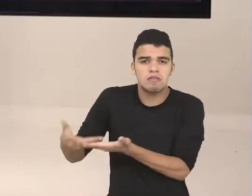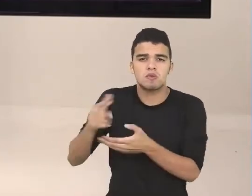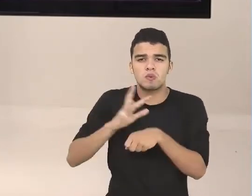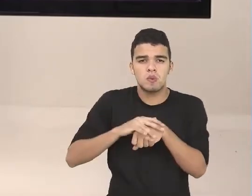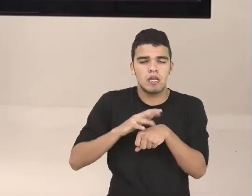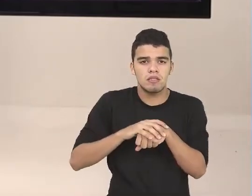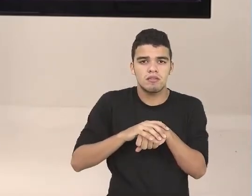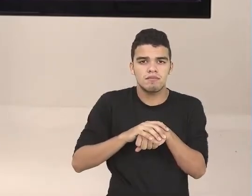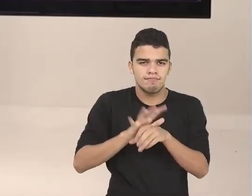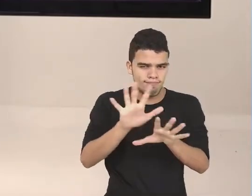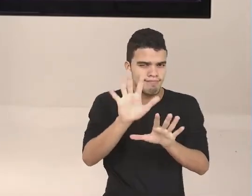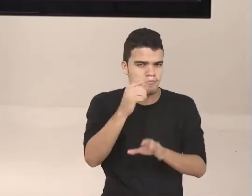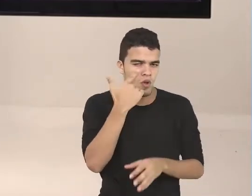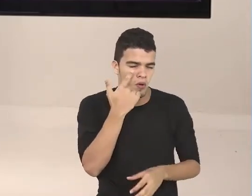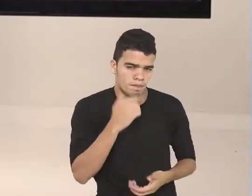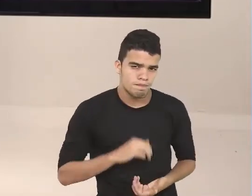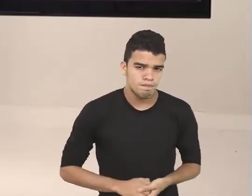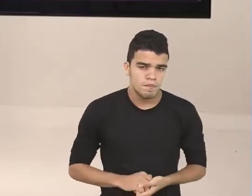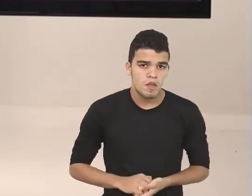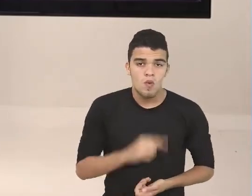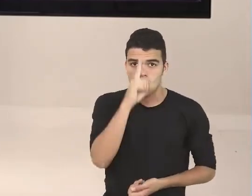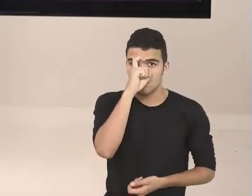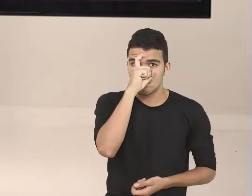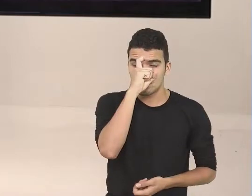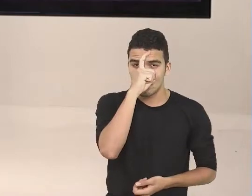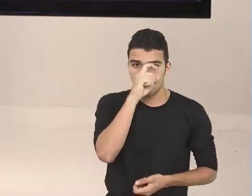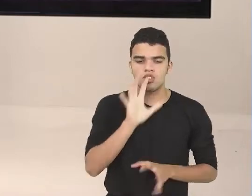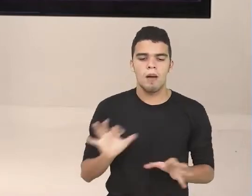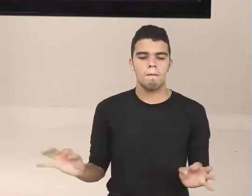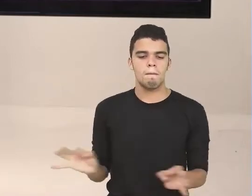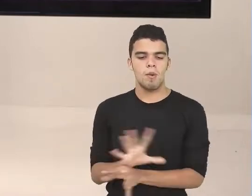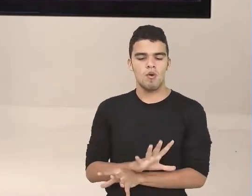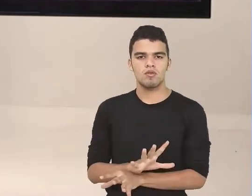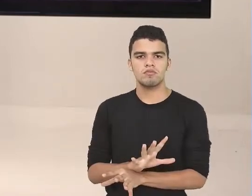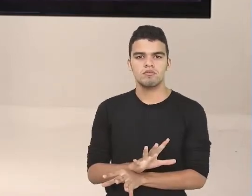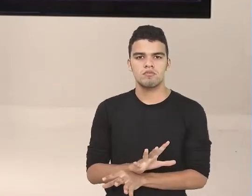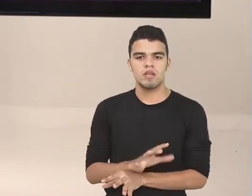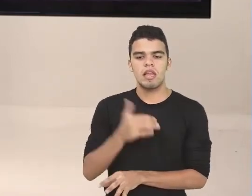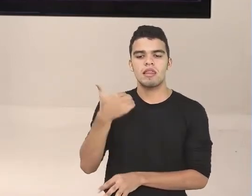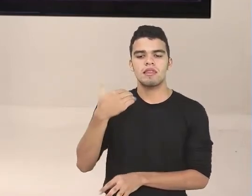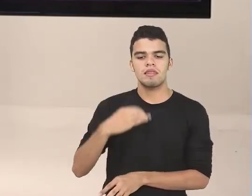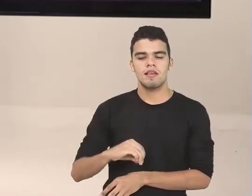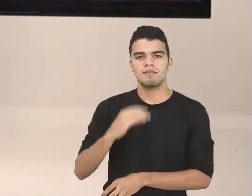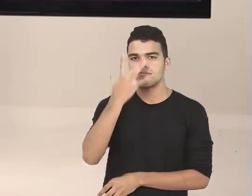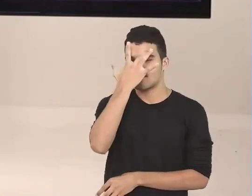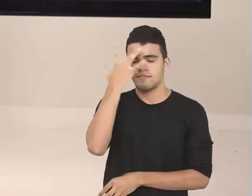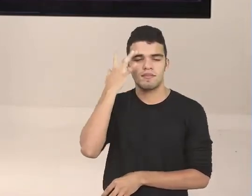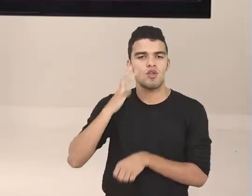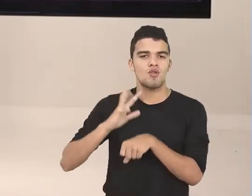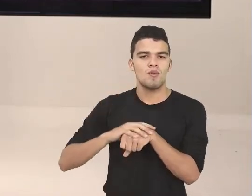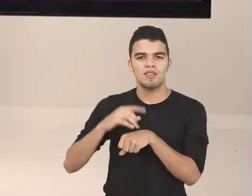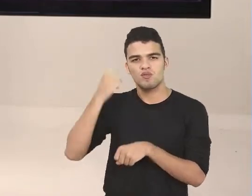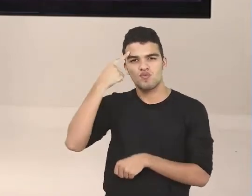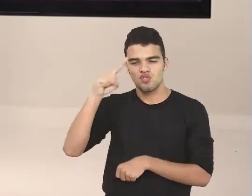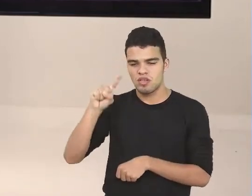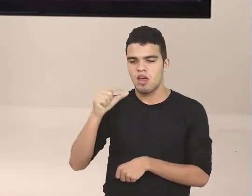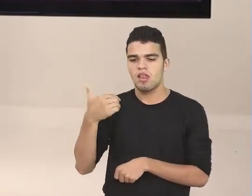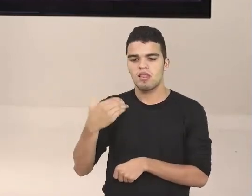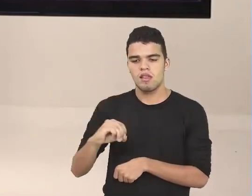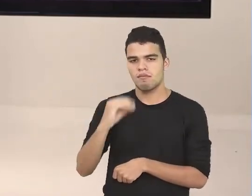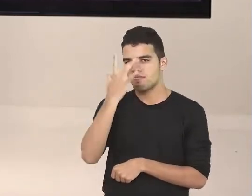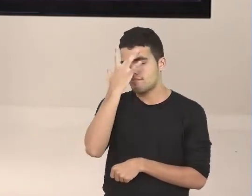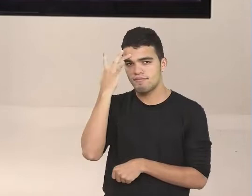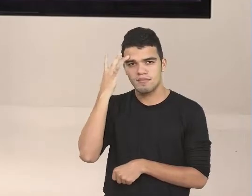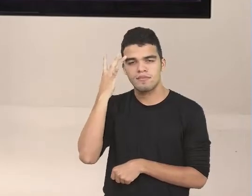preparado para receber 10 pacientes no dia. Só que com essa doença, o hospital,